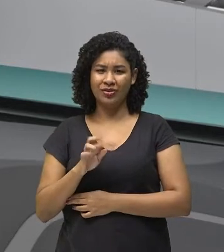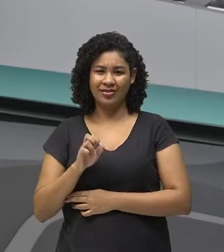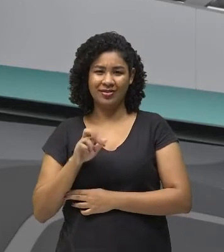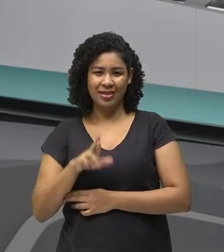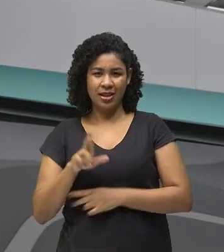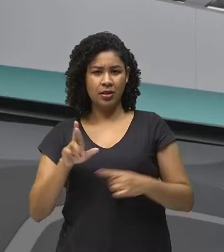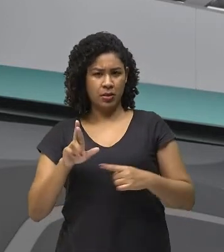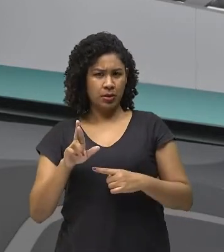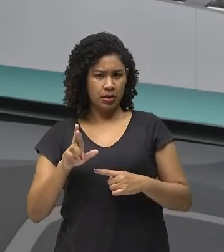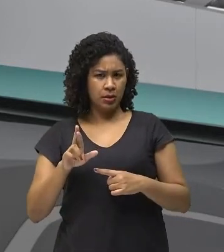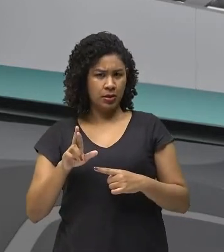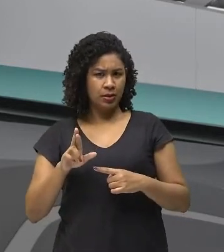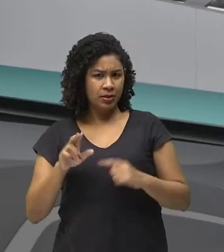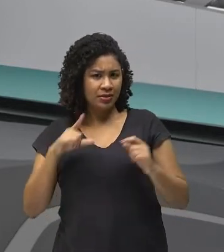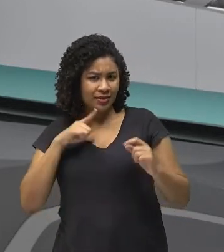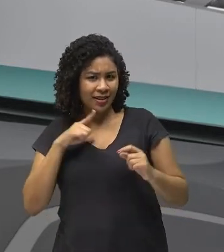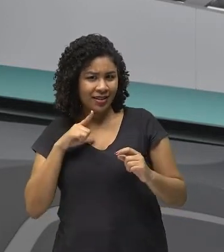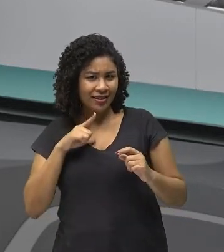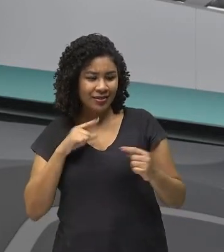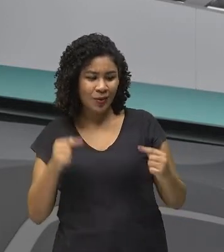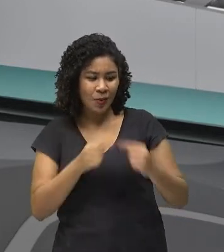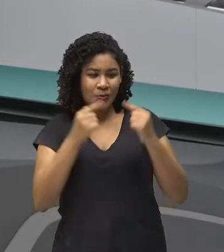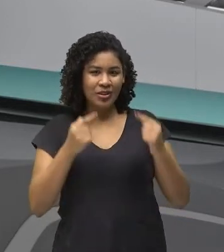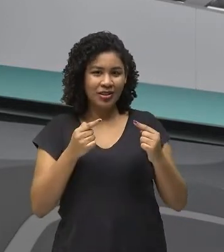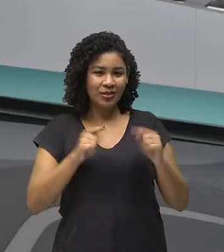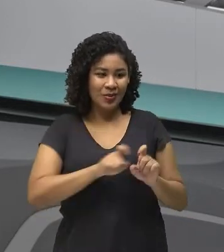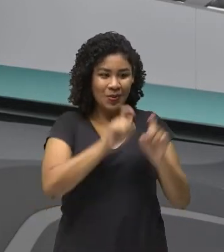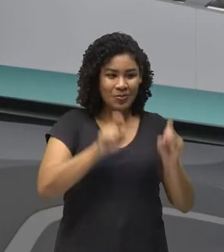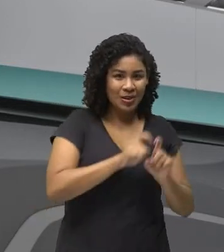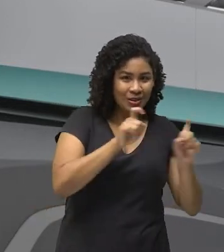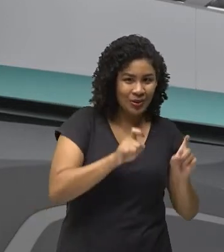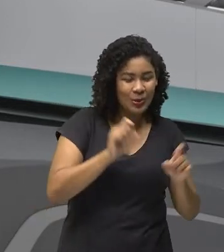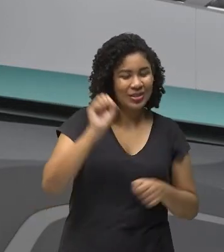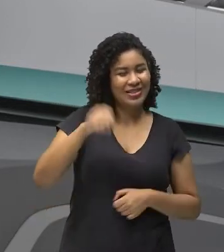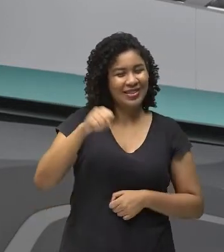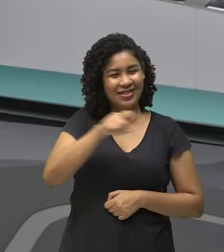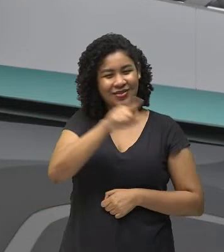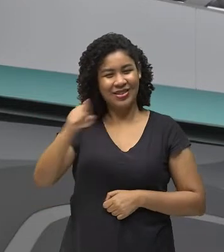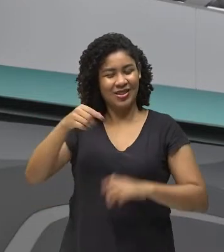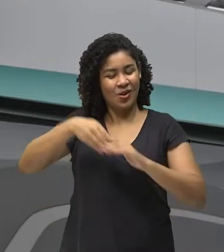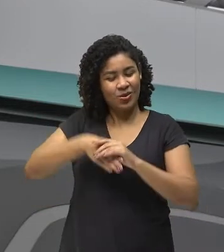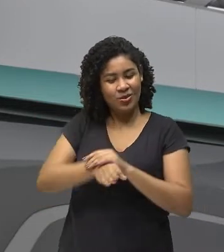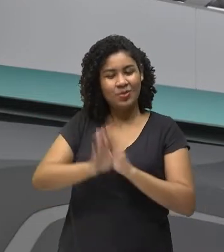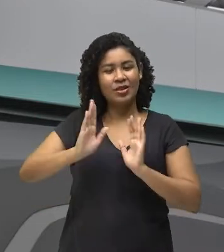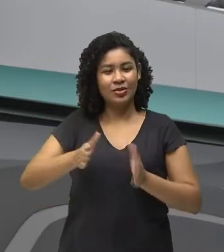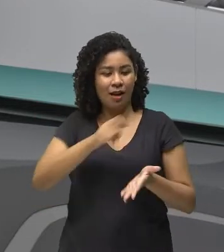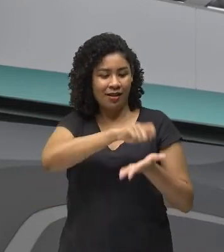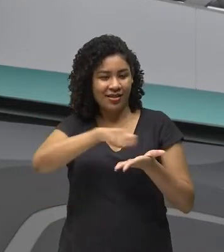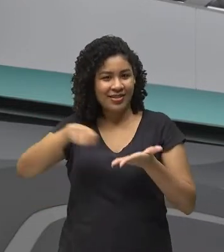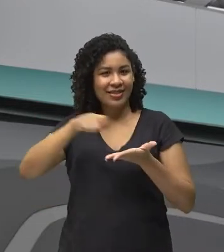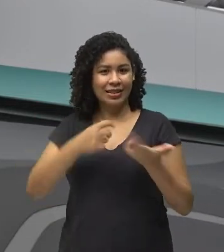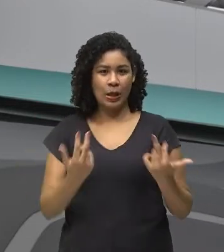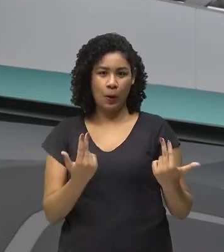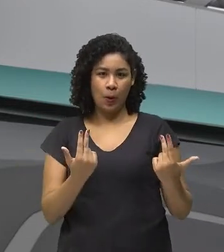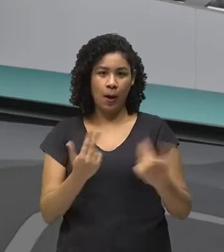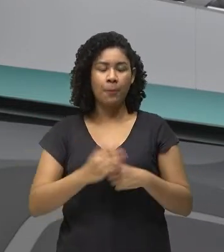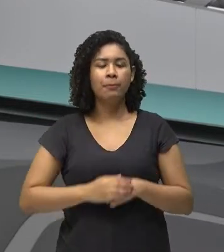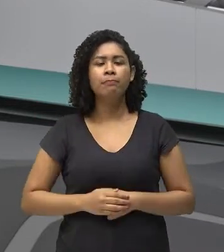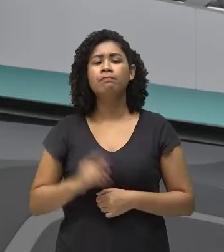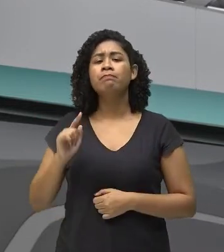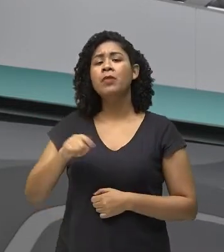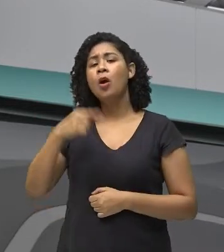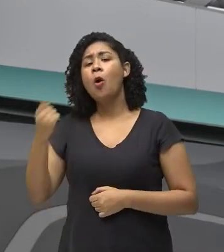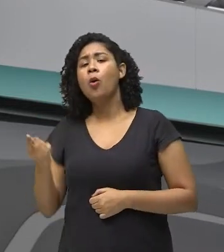computer, computador. Você já está acostumado a ouvir essa palavra por aí. E science, o que você acha? É parecida também? Ciência,